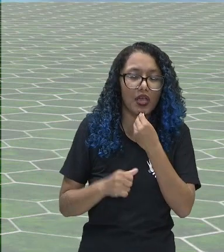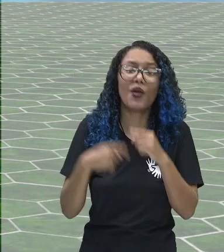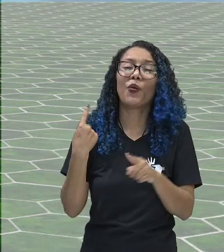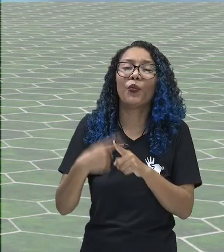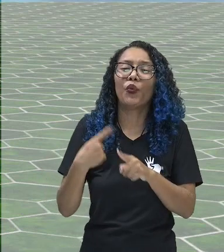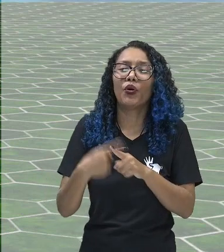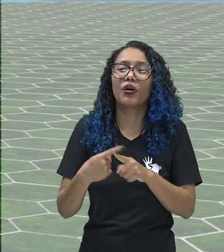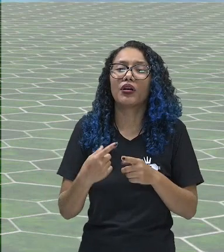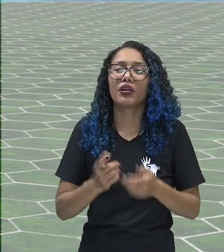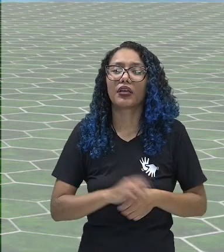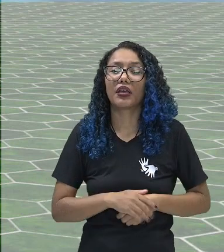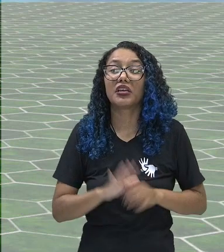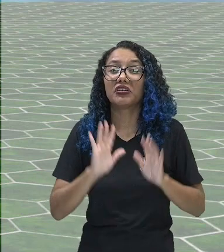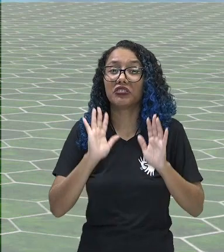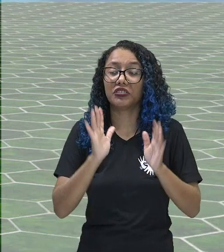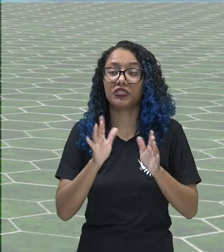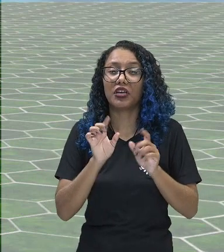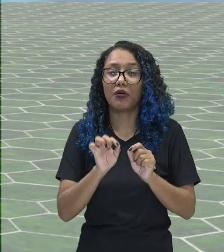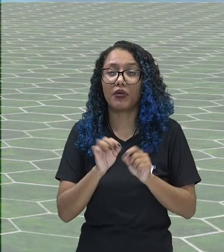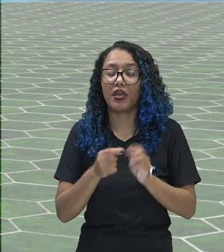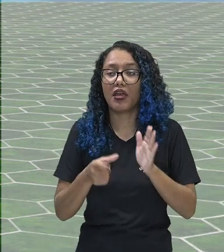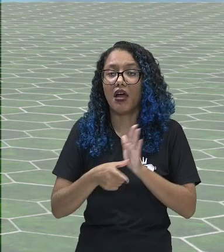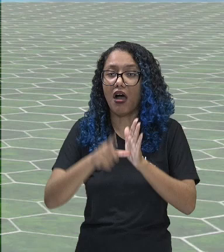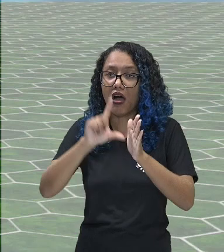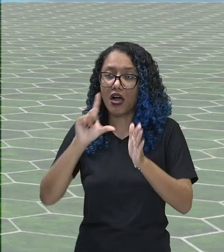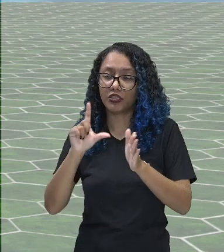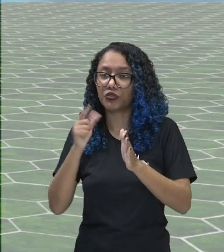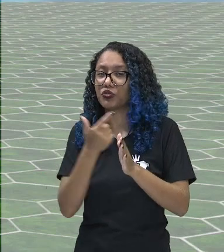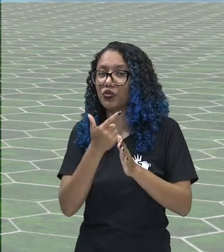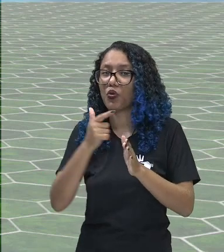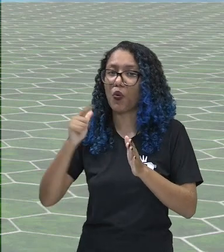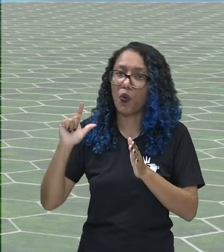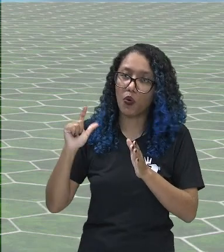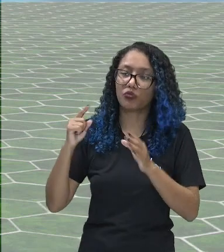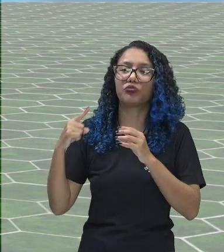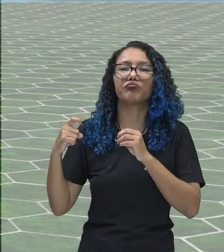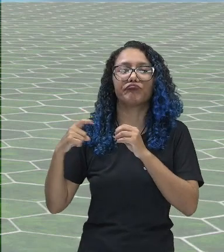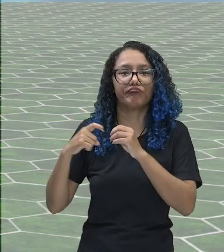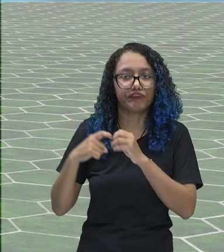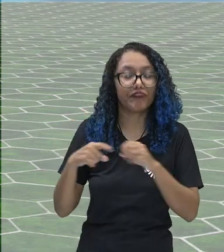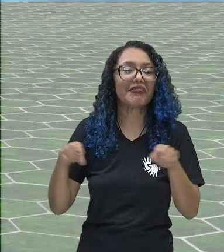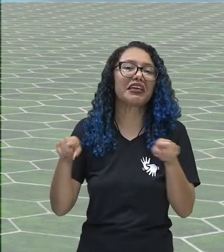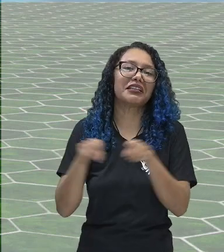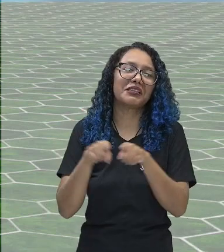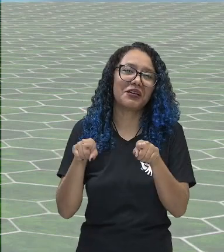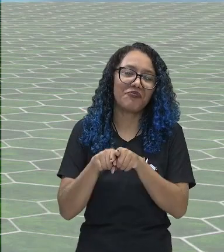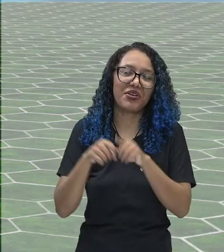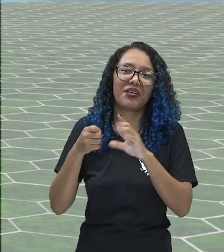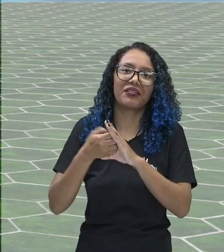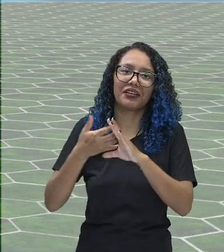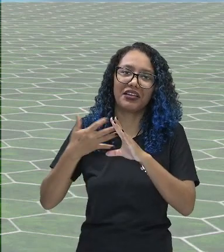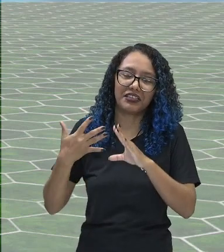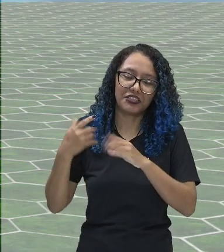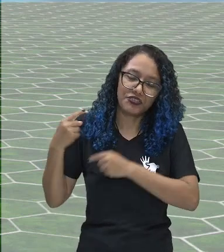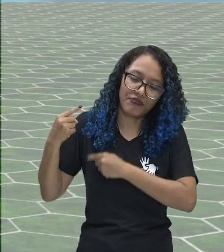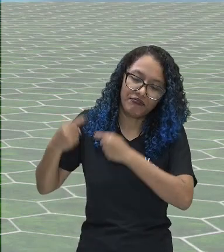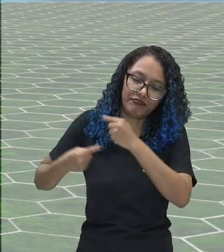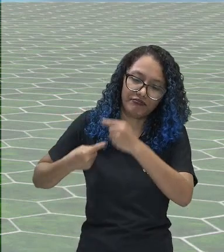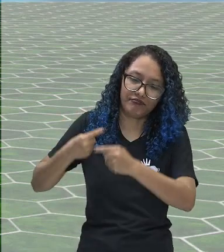são fruto de outros, né, de outros gametas com características que são